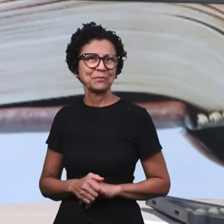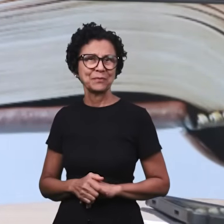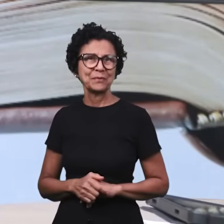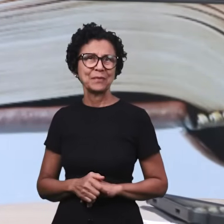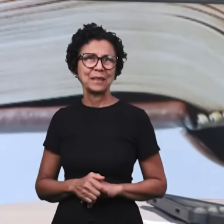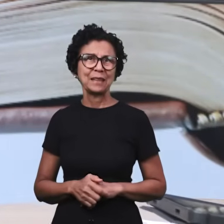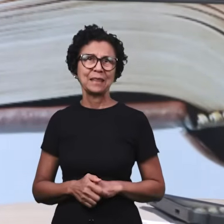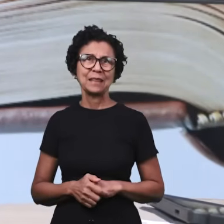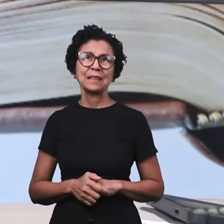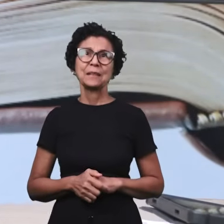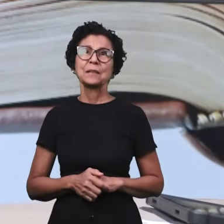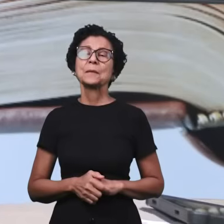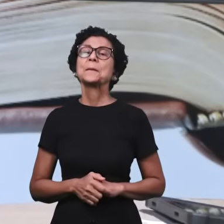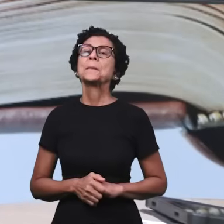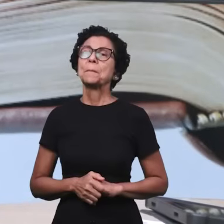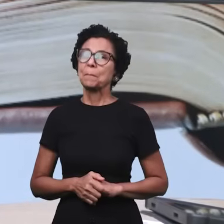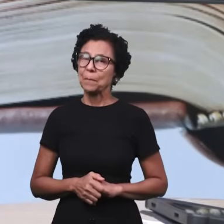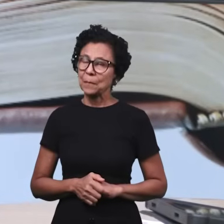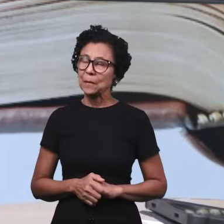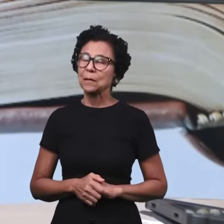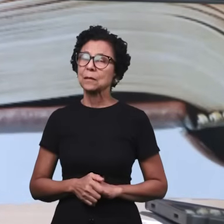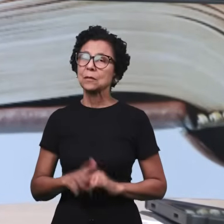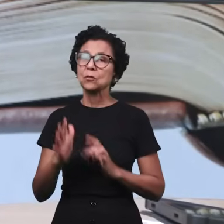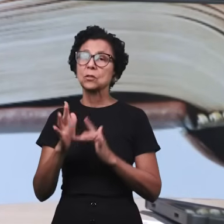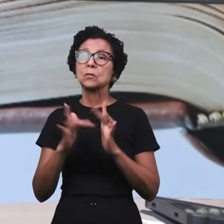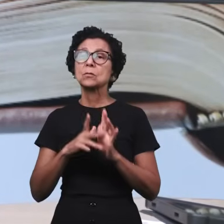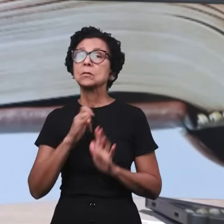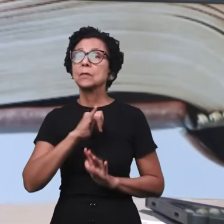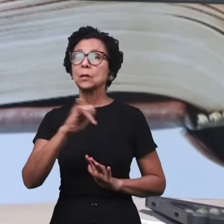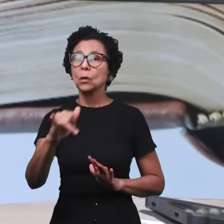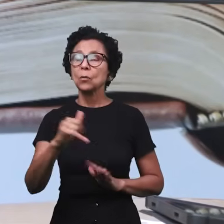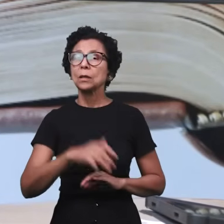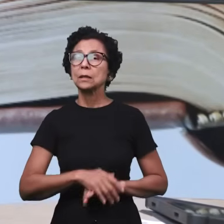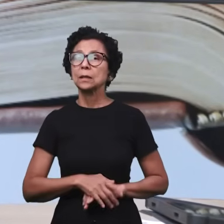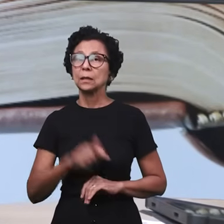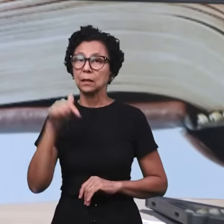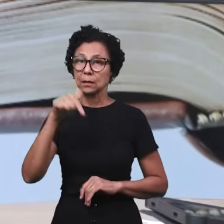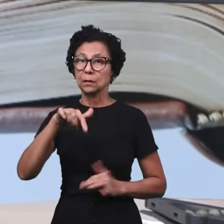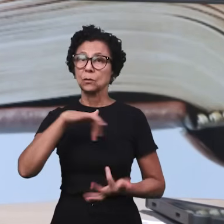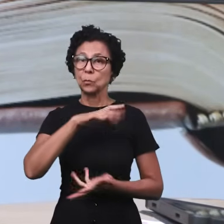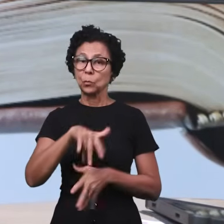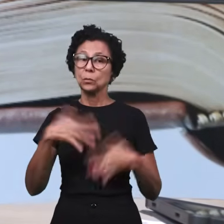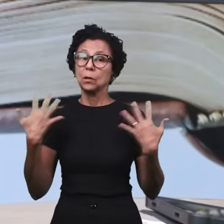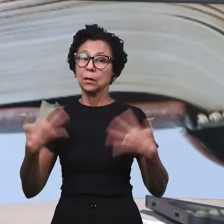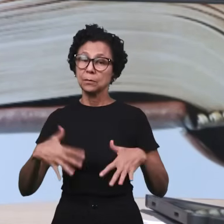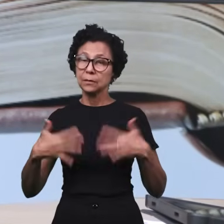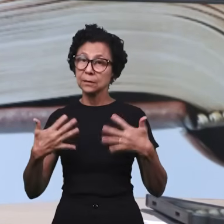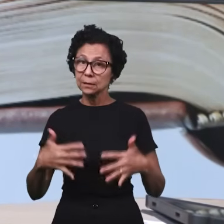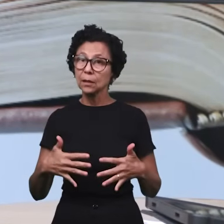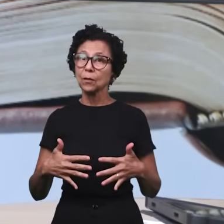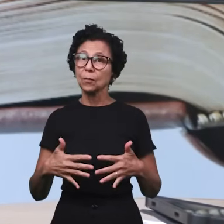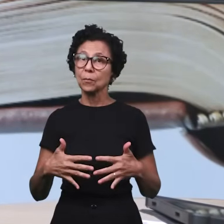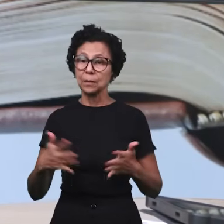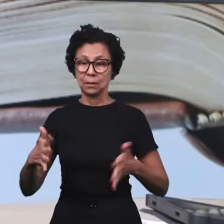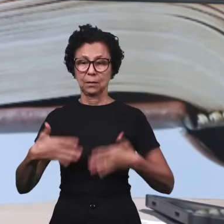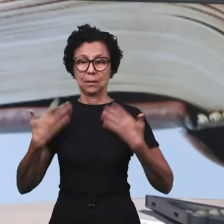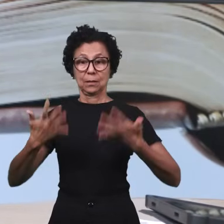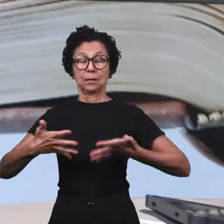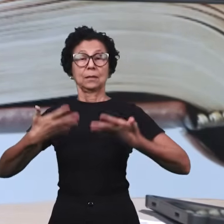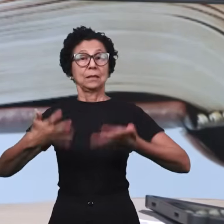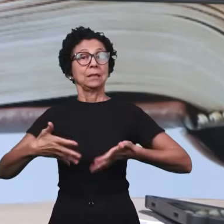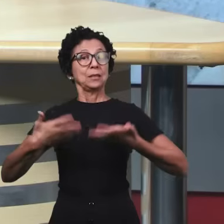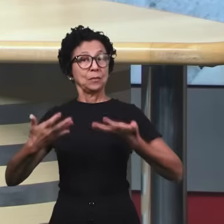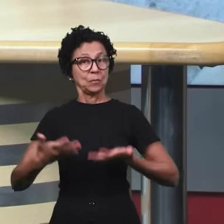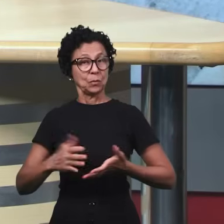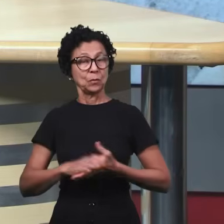aflições, mas nós deveríamos ter bom ânimo. Por quê? Porque Ele já venceu o mundo. Não somos nós que vamos vencê-lo, o Senhor